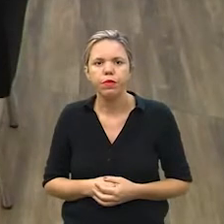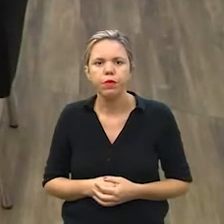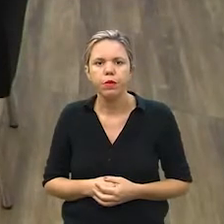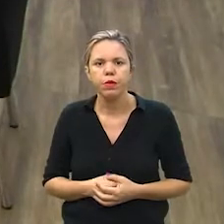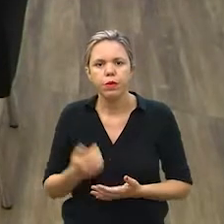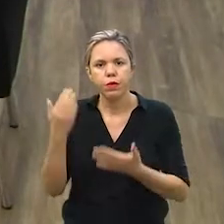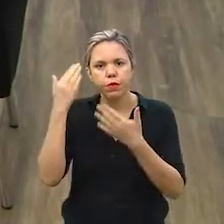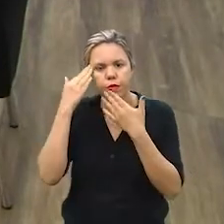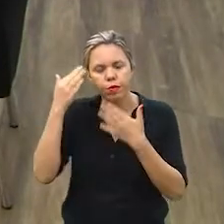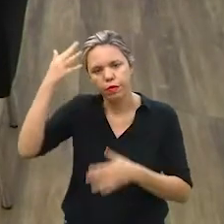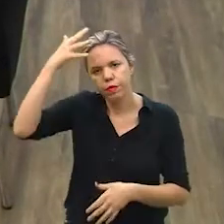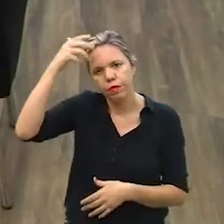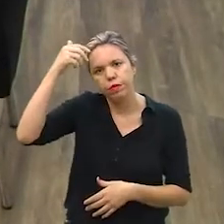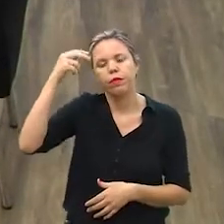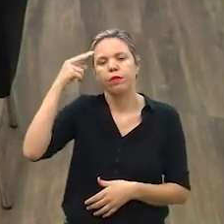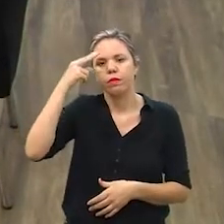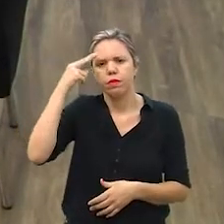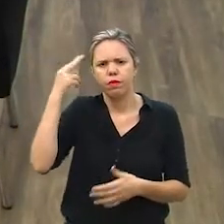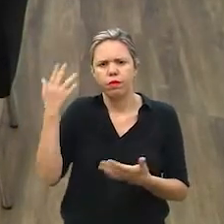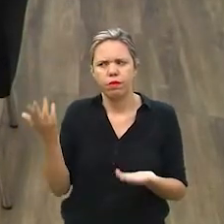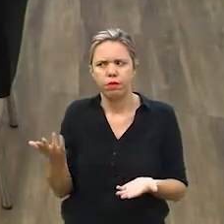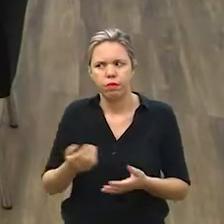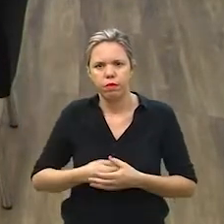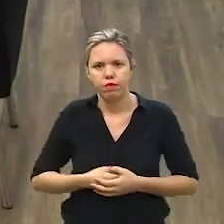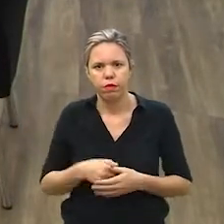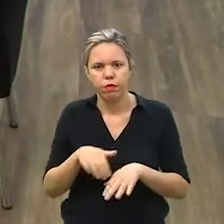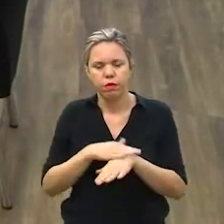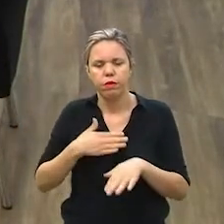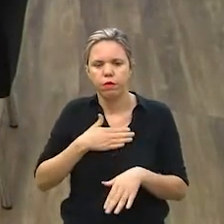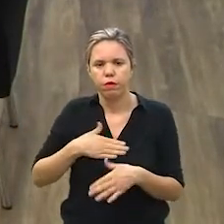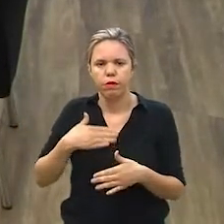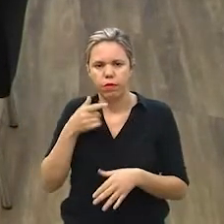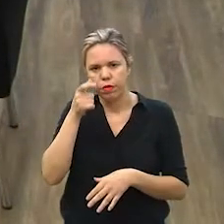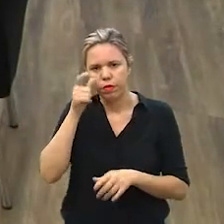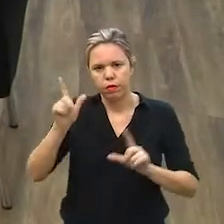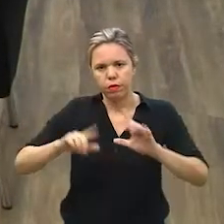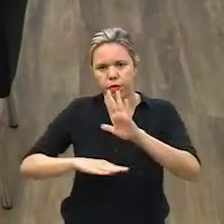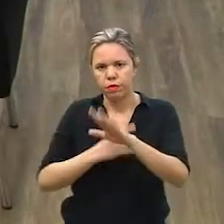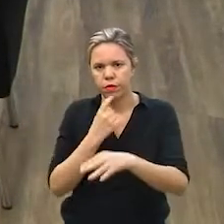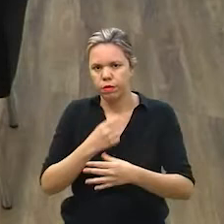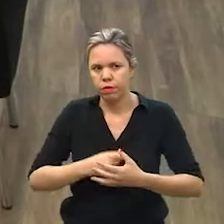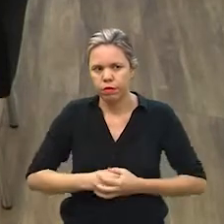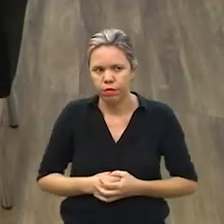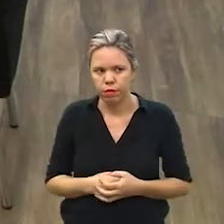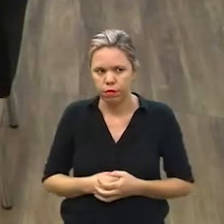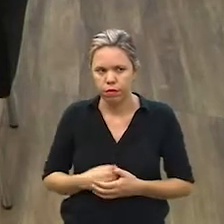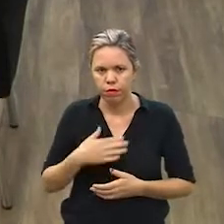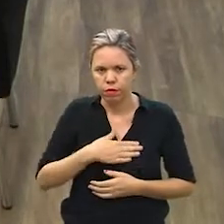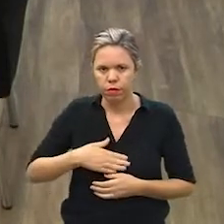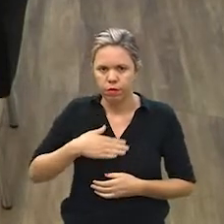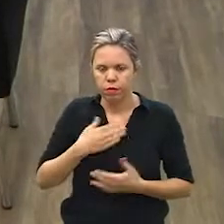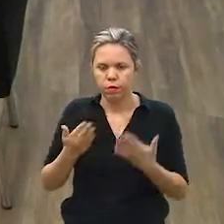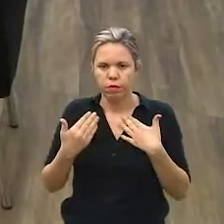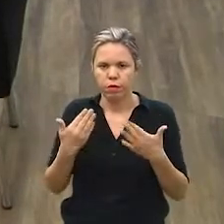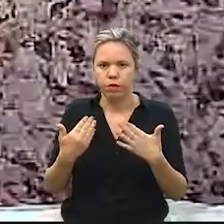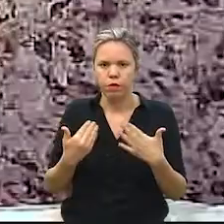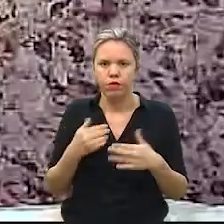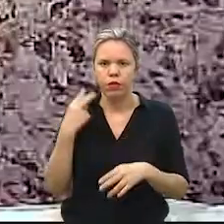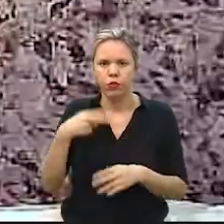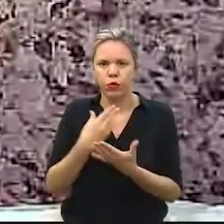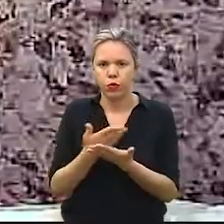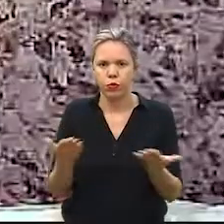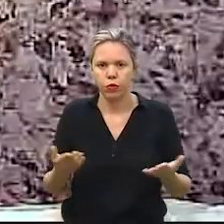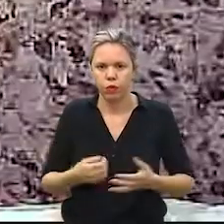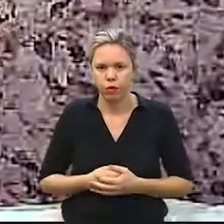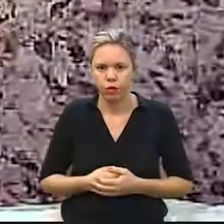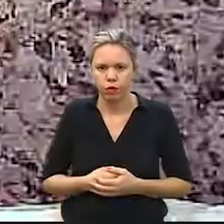Muito obrigado, Rodrigo. Um prazer conversar com você, com os ouvintes da TV Câmara. Prazer conversar e debater com os